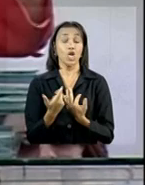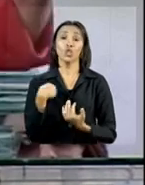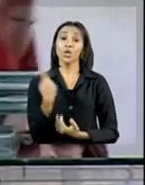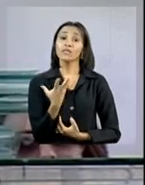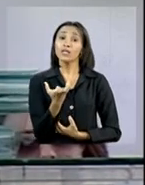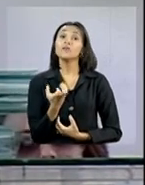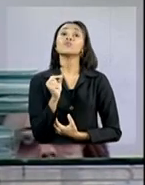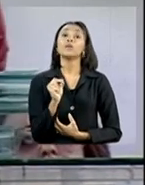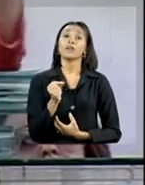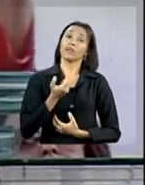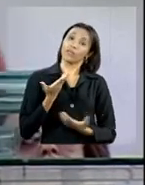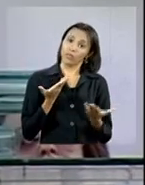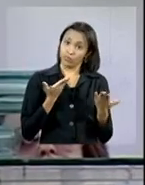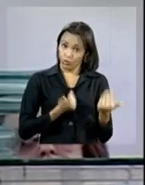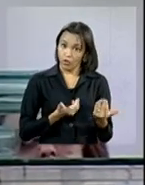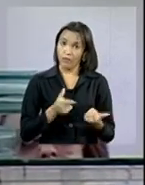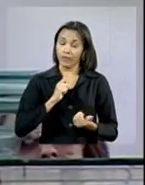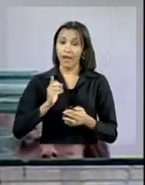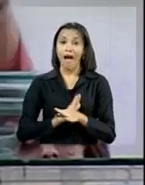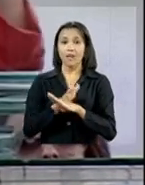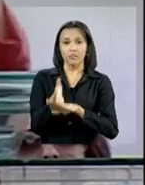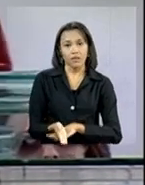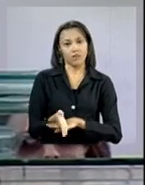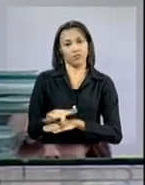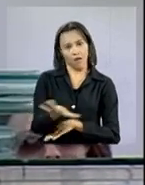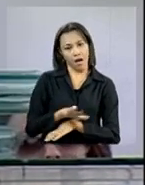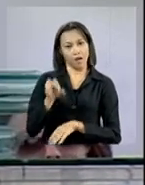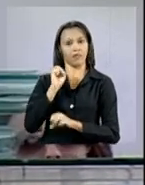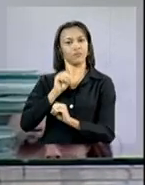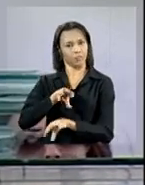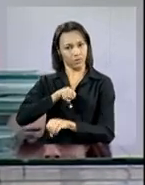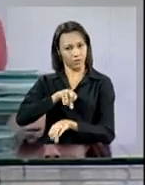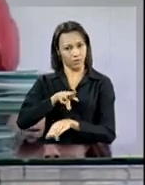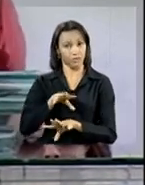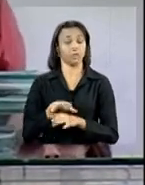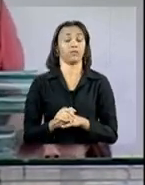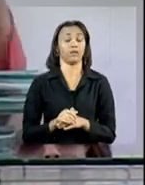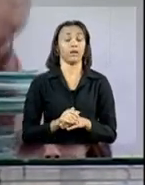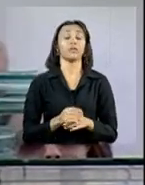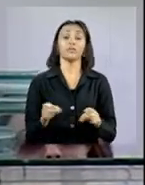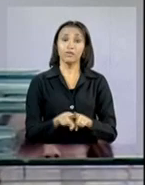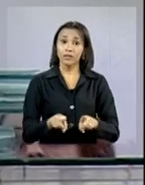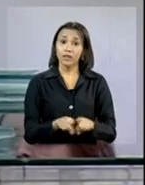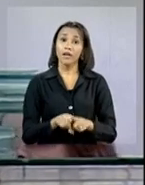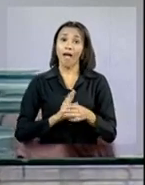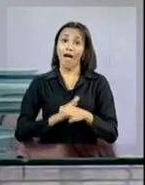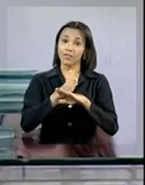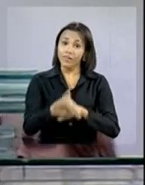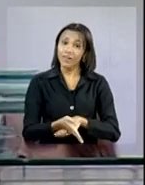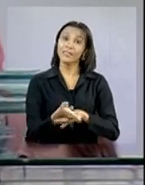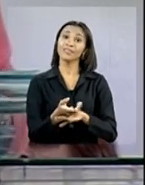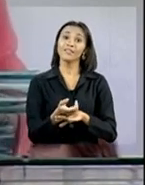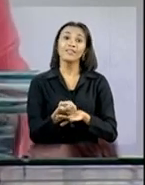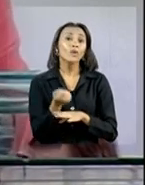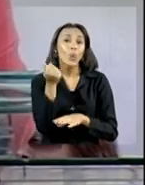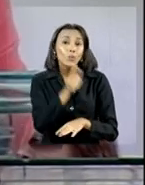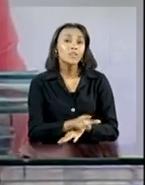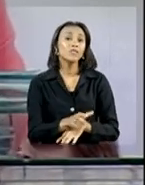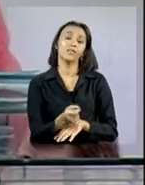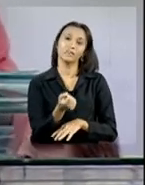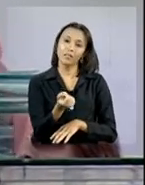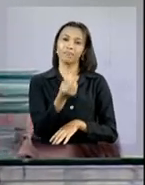tenham acesso à educação nós queremos que tem acesso aos dentes tudo